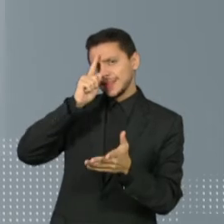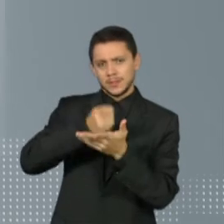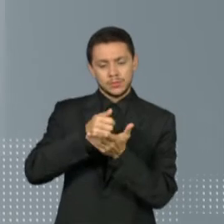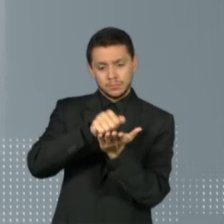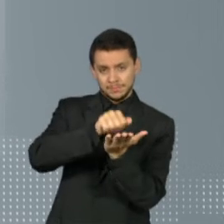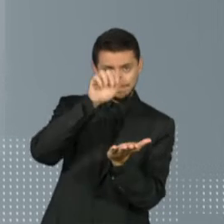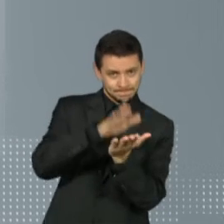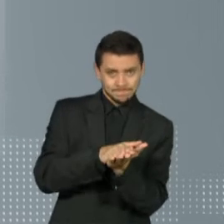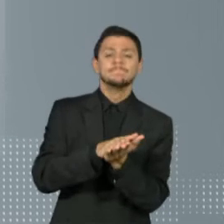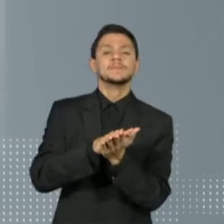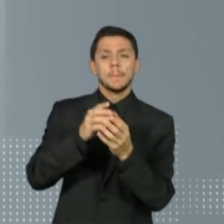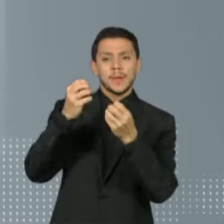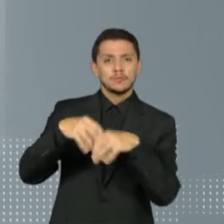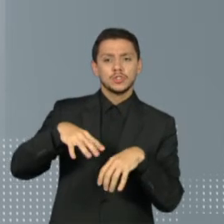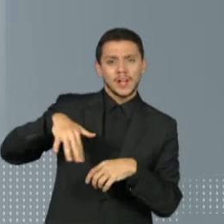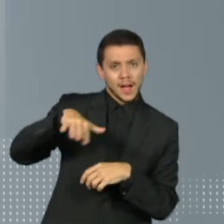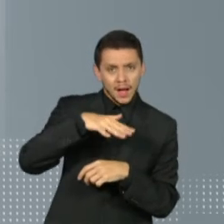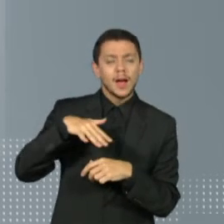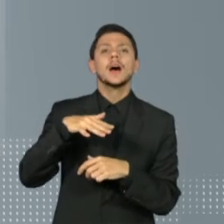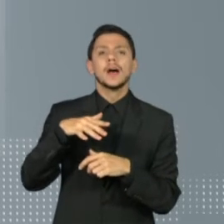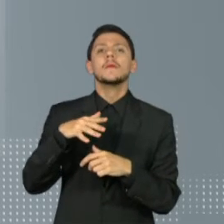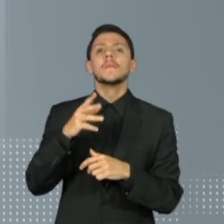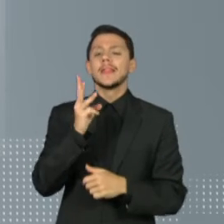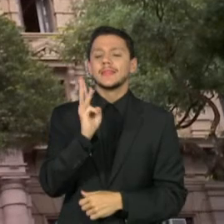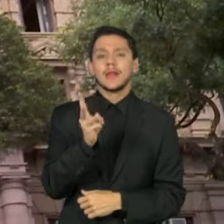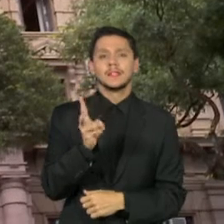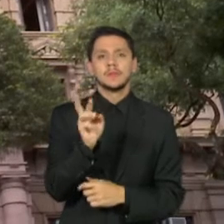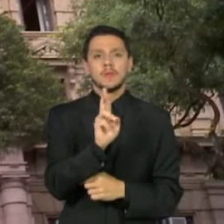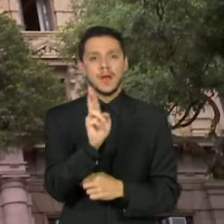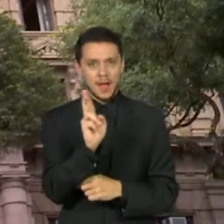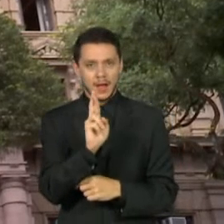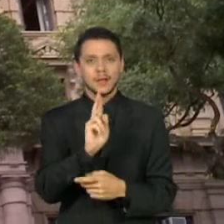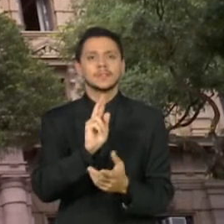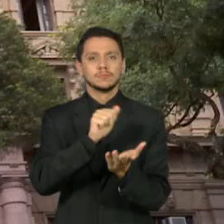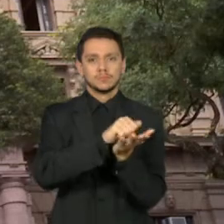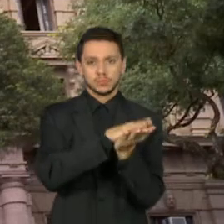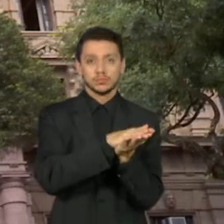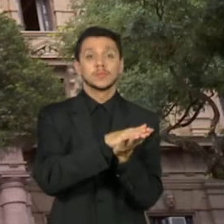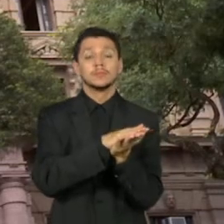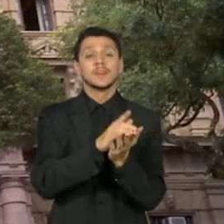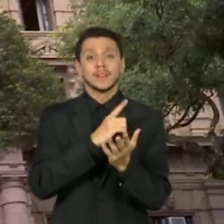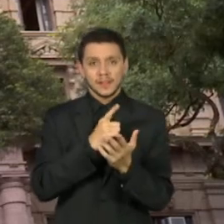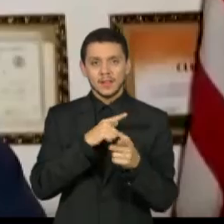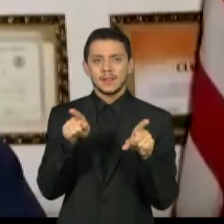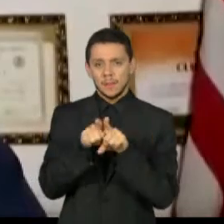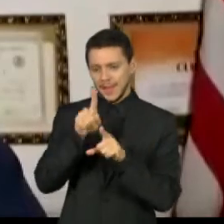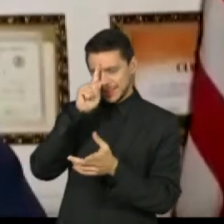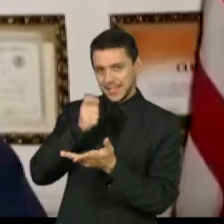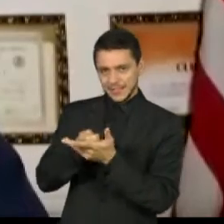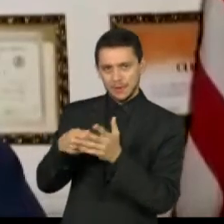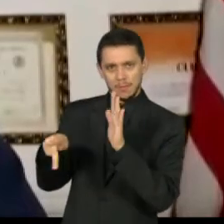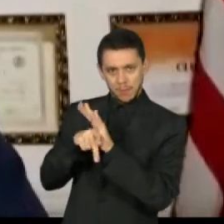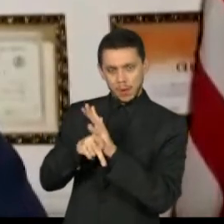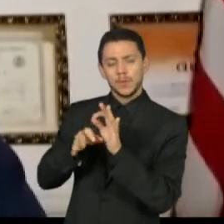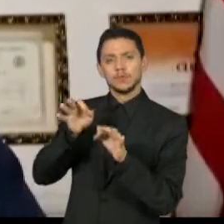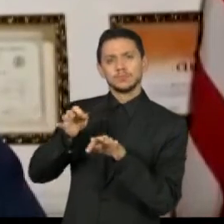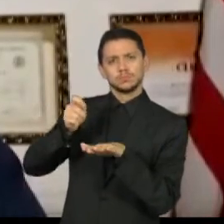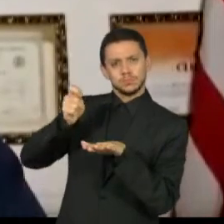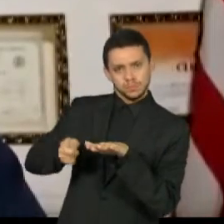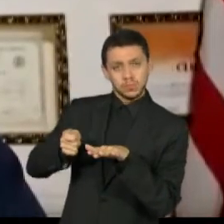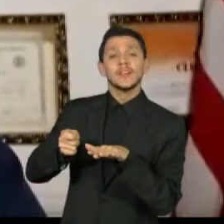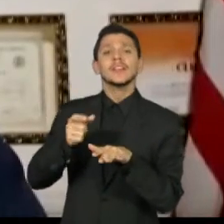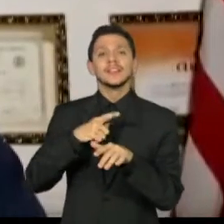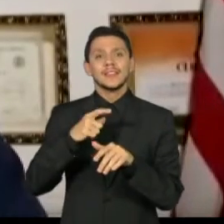moral coletivo no valor de R$3 mil. Em outra decisão da Corte Paulista, o bolsonarista